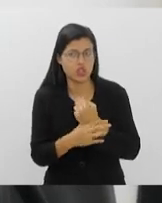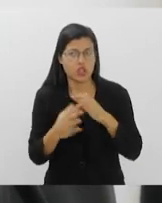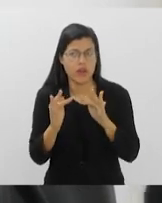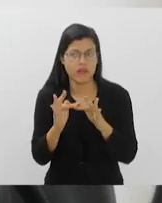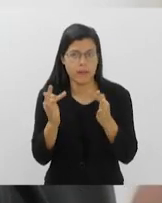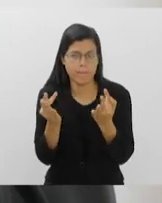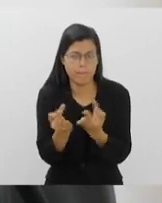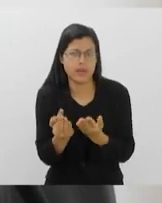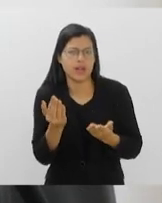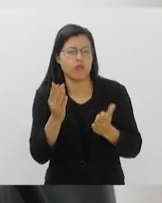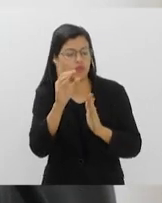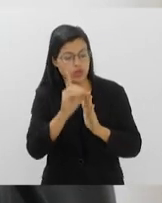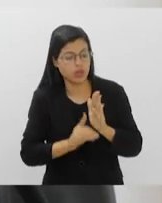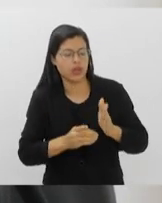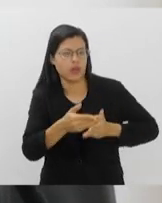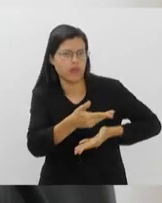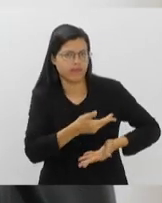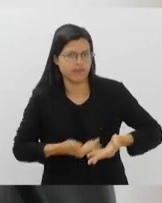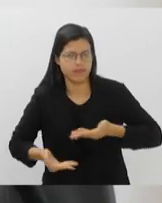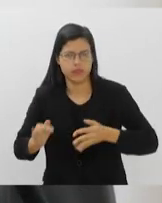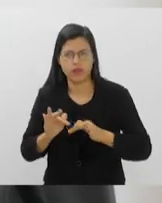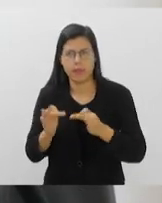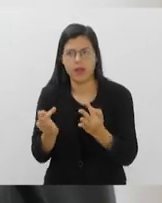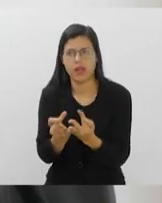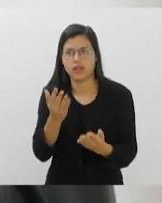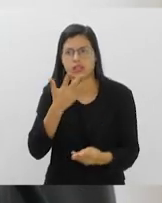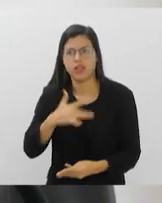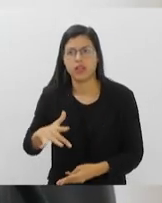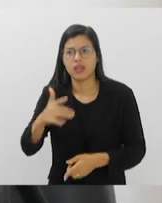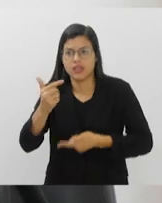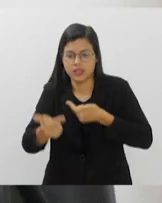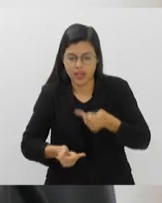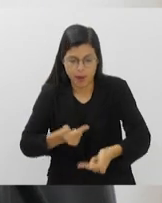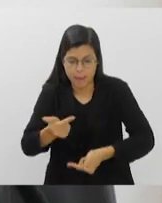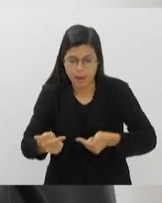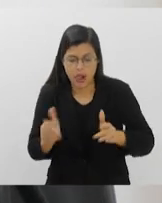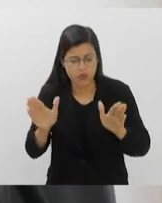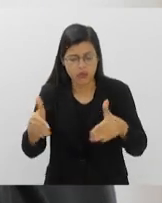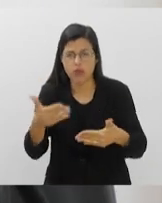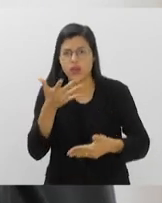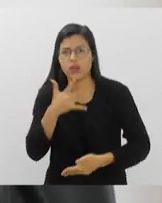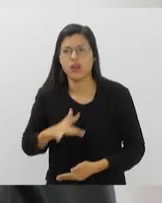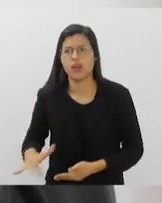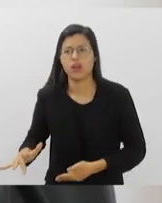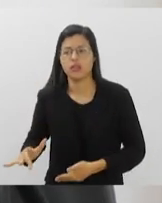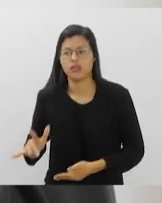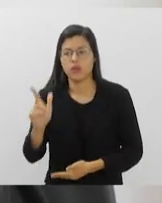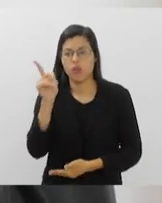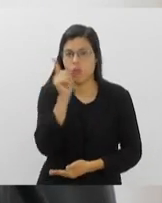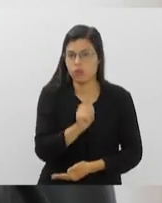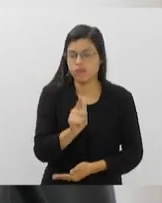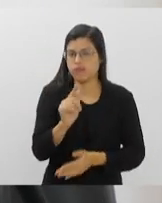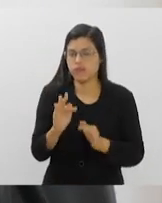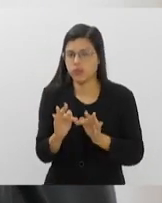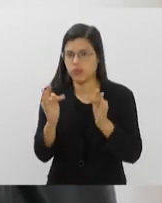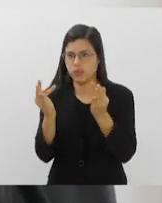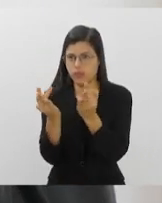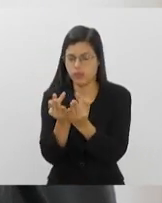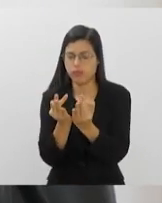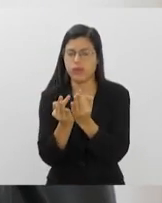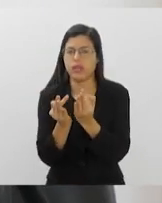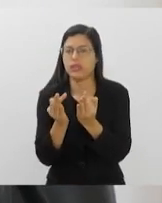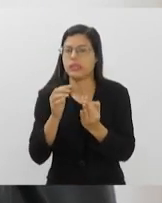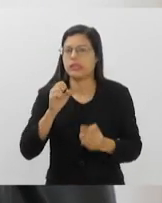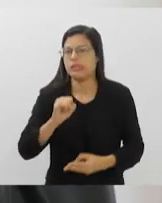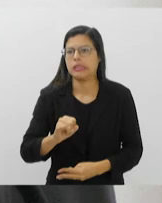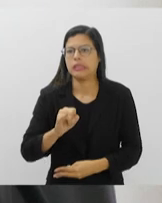convivência familiar das Crianças Então trabalha para a criança eu só consigo uma família se eu